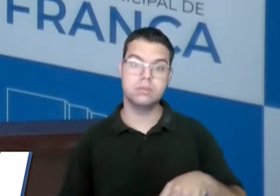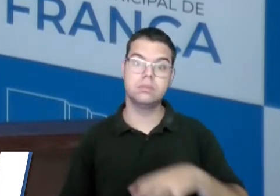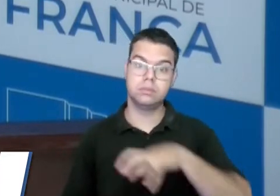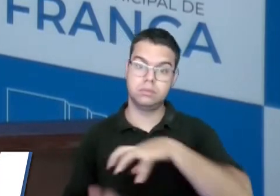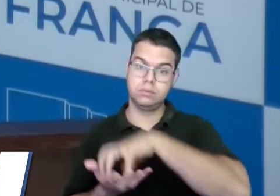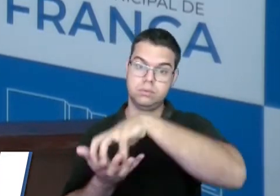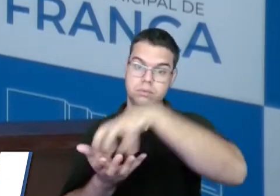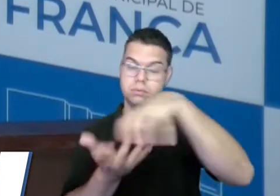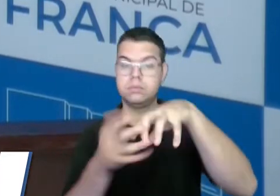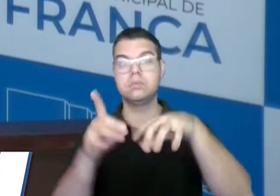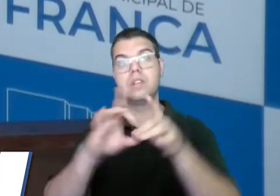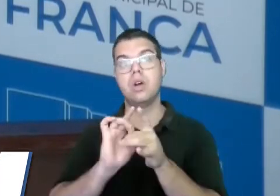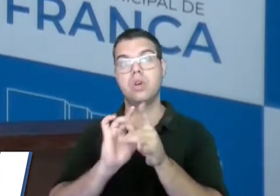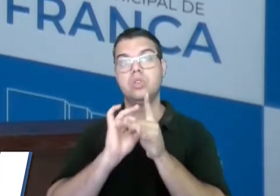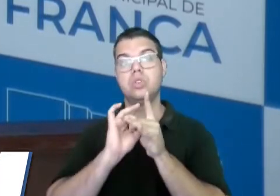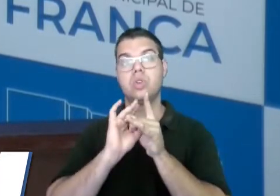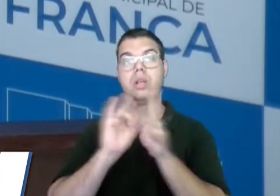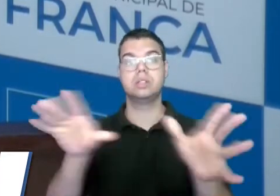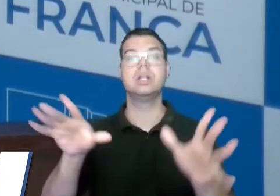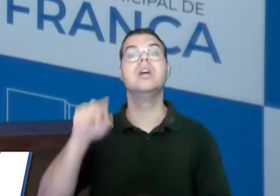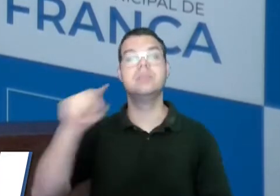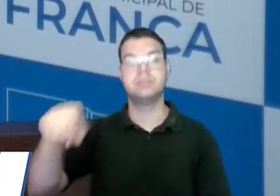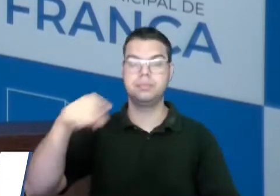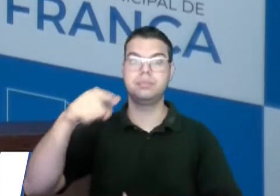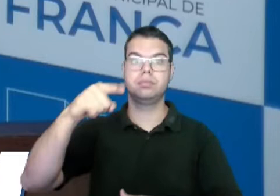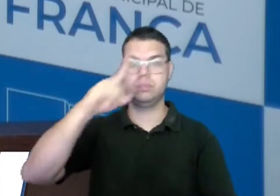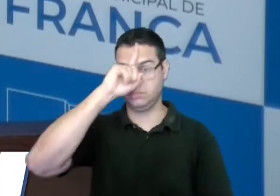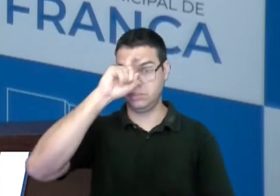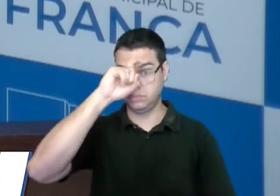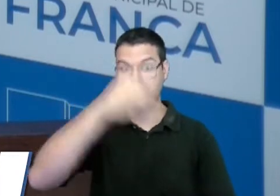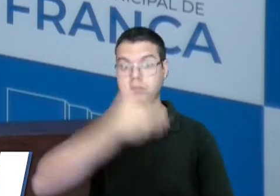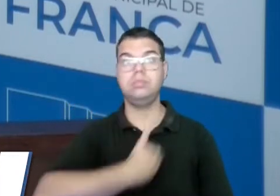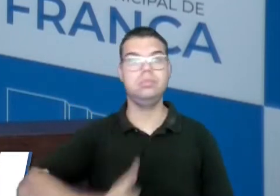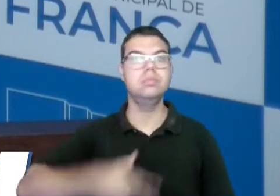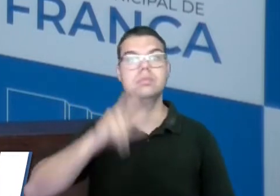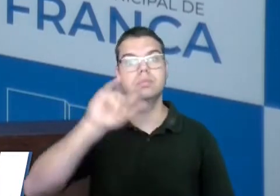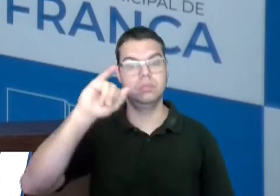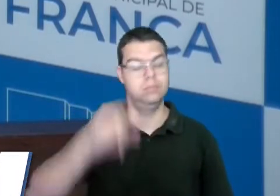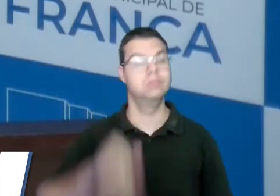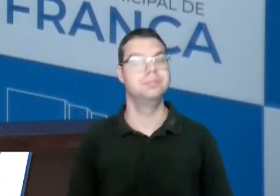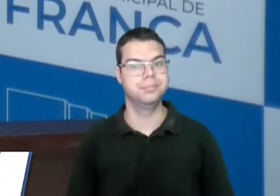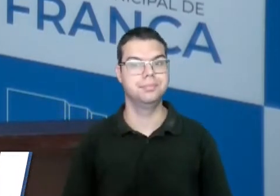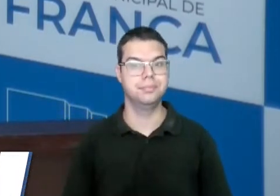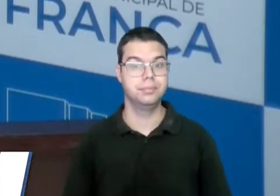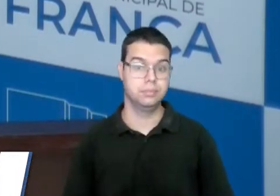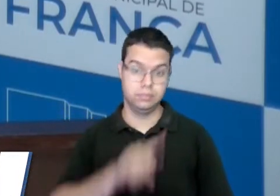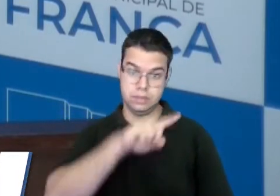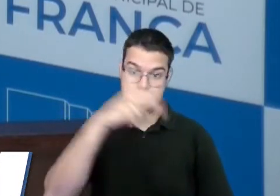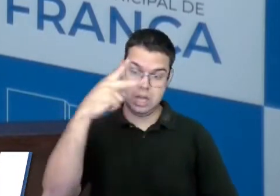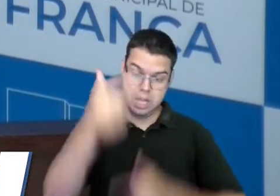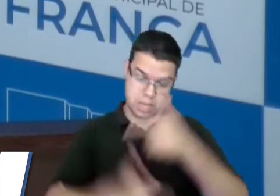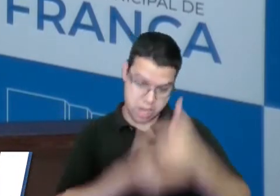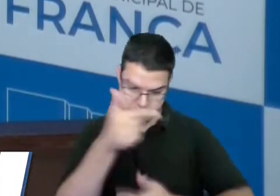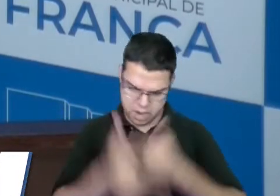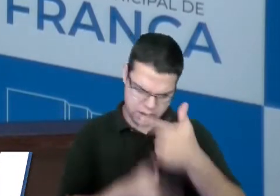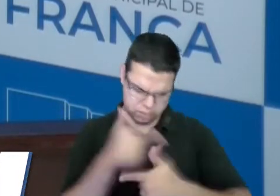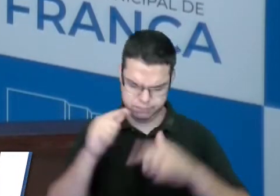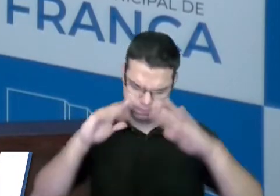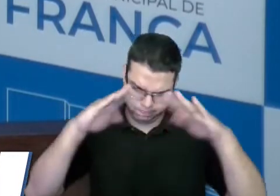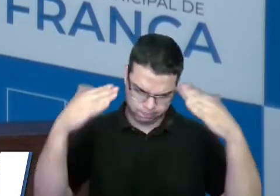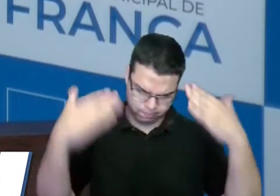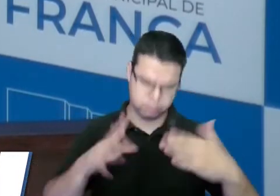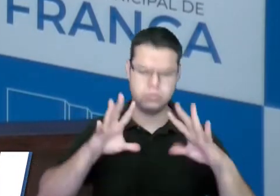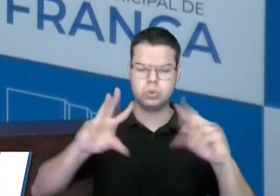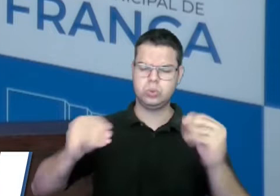autorizar o nosso hospital público. E o fruto daquele trabalho, desse trabalho feito por toda uma região,